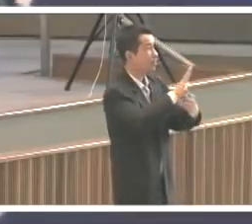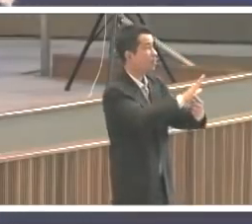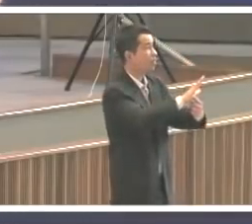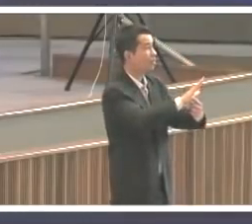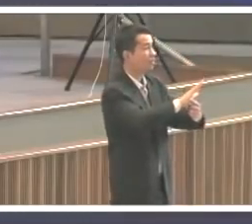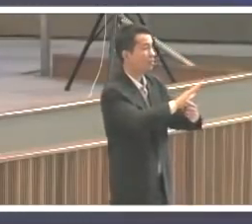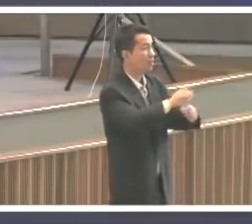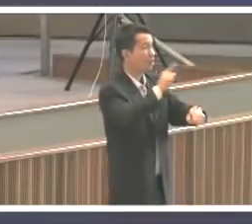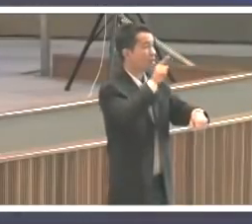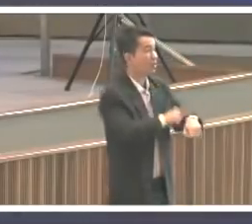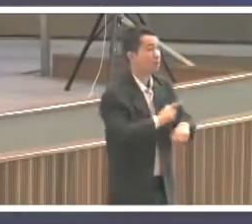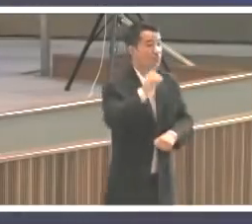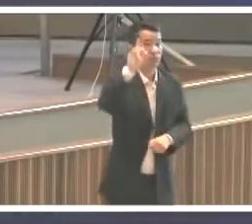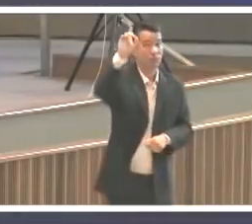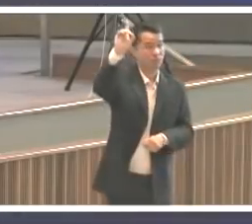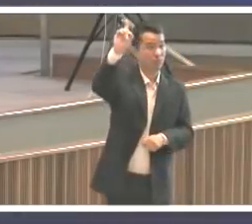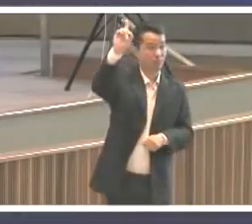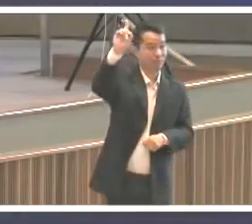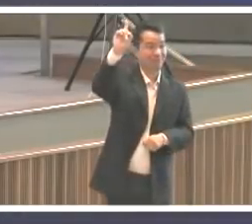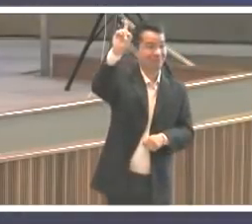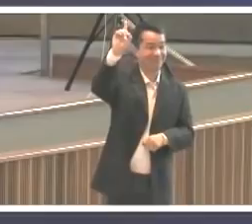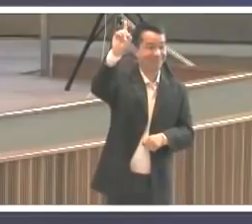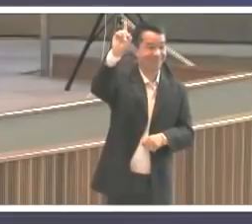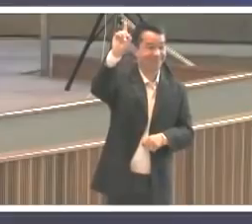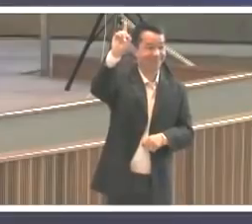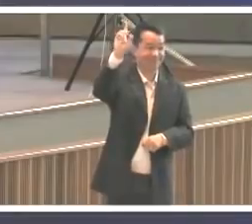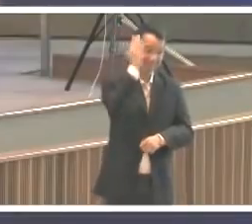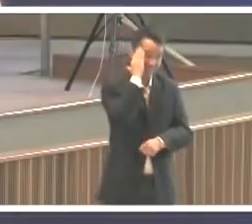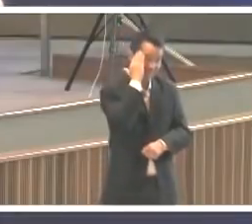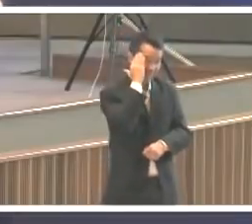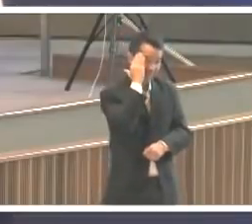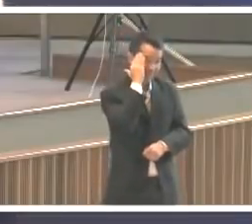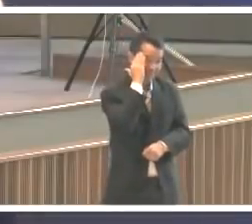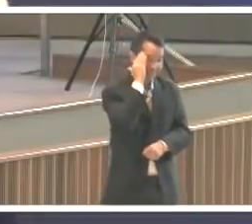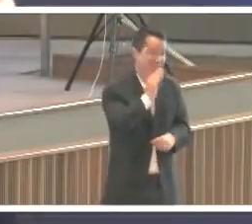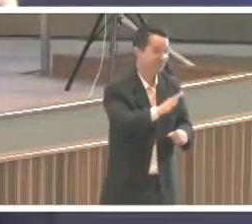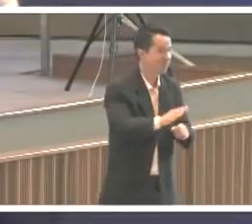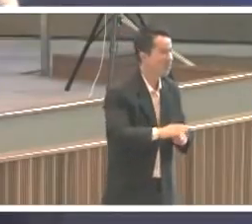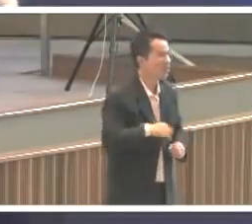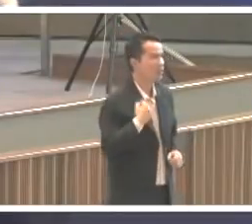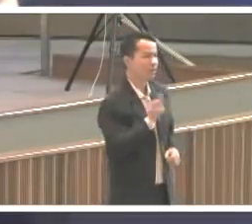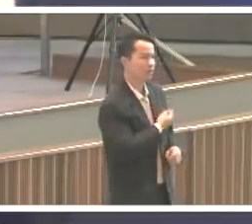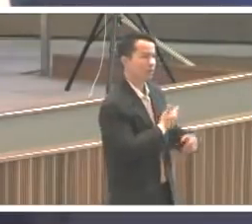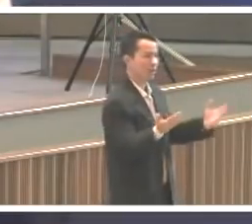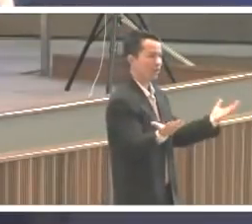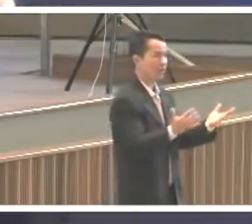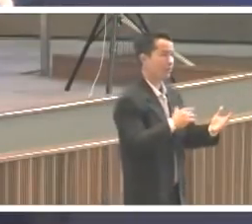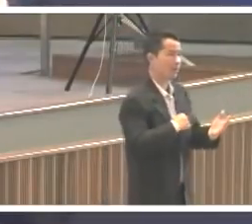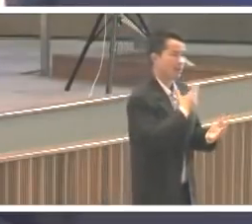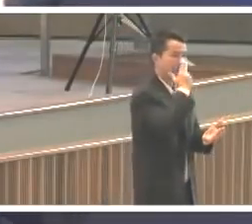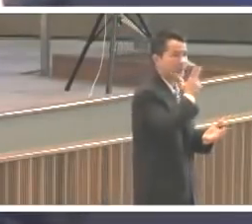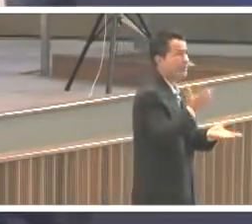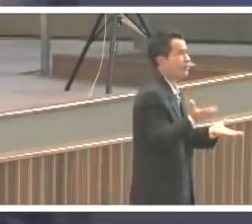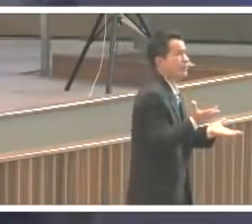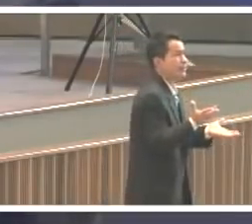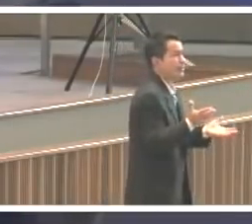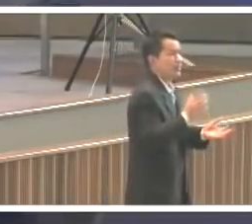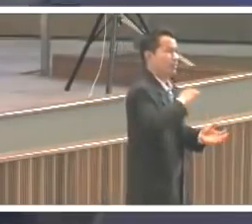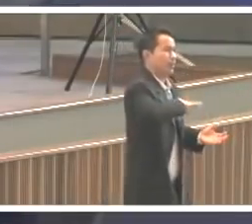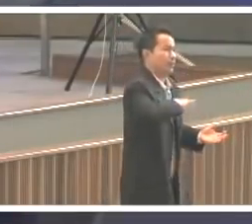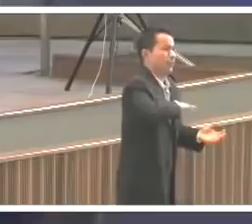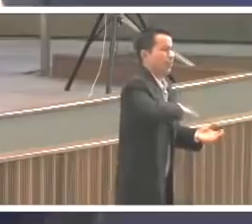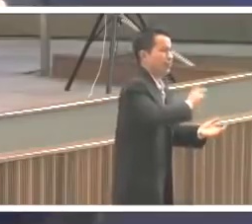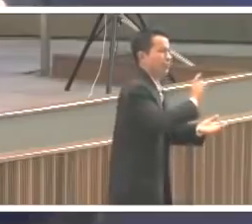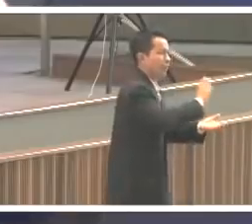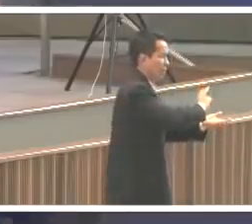aparecer essa outra palavra que representa tempo, que nós traduzimos em português por tempo, mas quer dizer